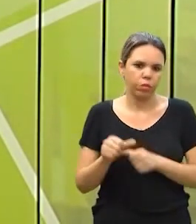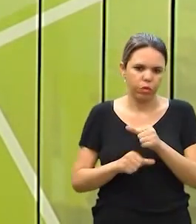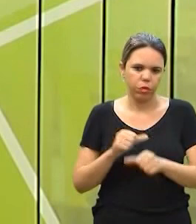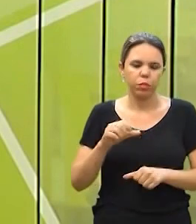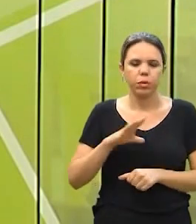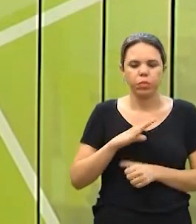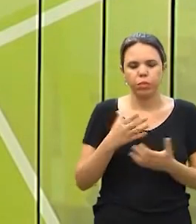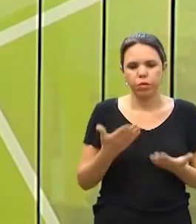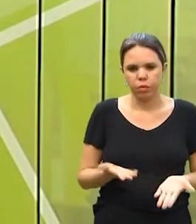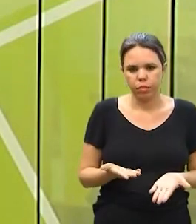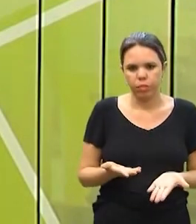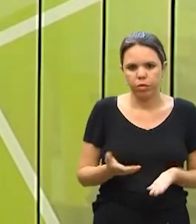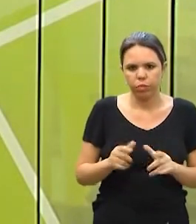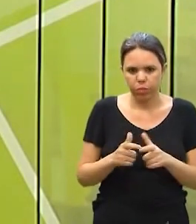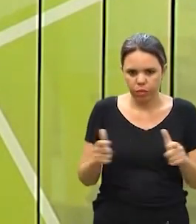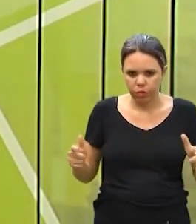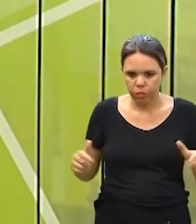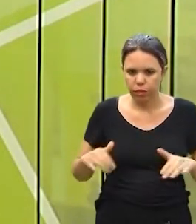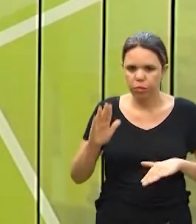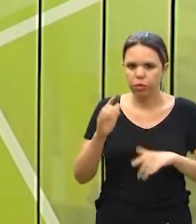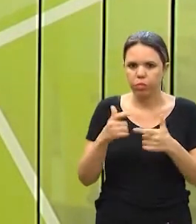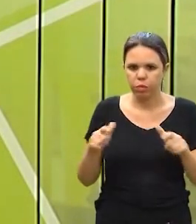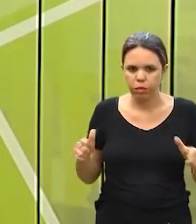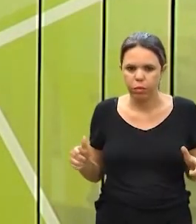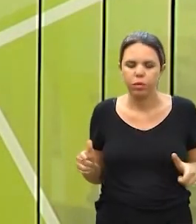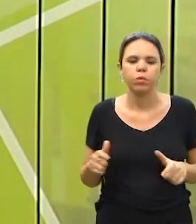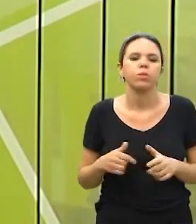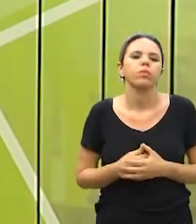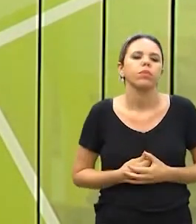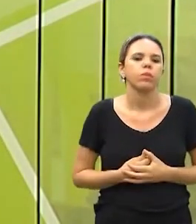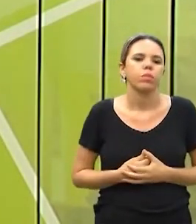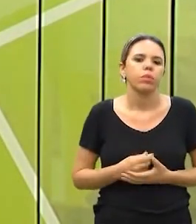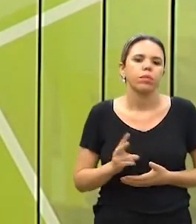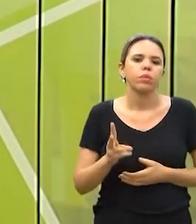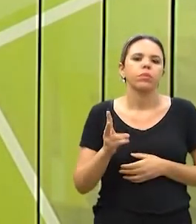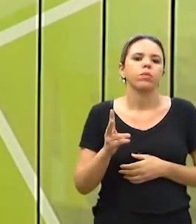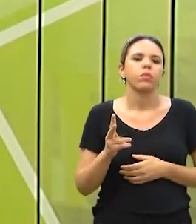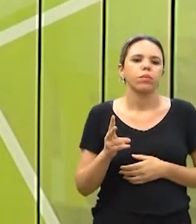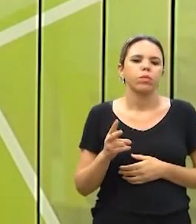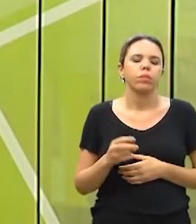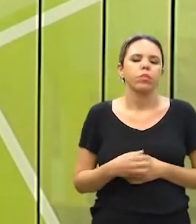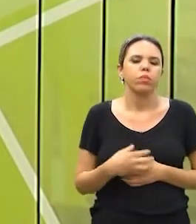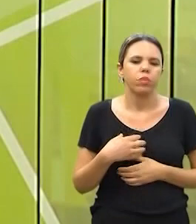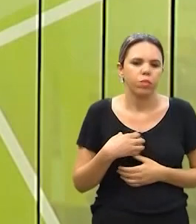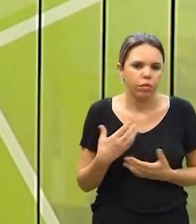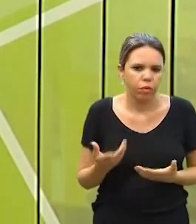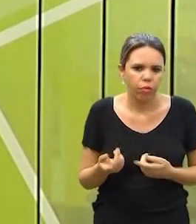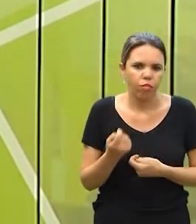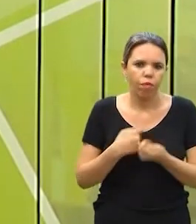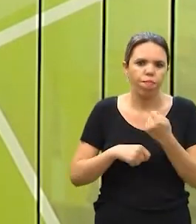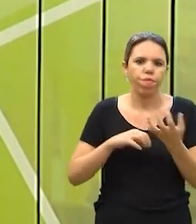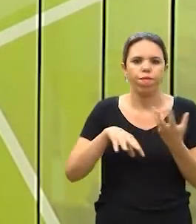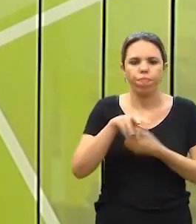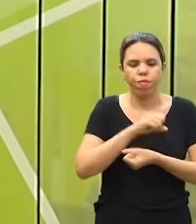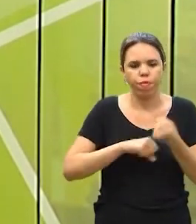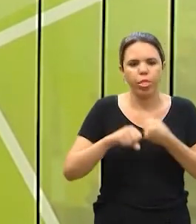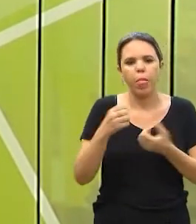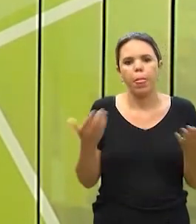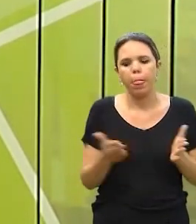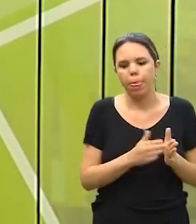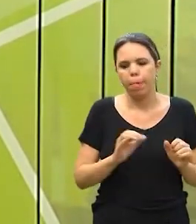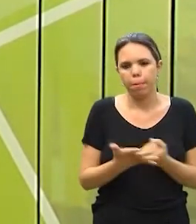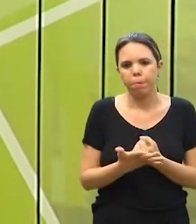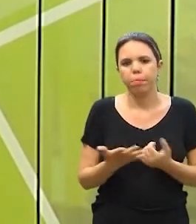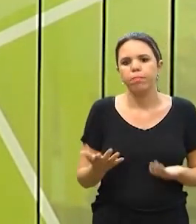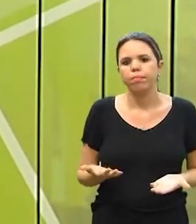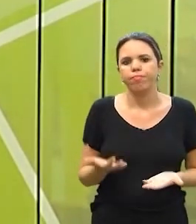tornar a nossa cidade, que cresce cada vez mais, mas que cresça mantendo o caráter ecológico, ainda mais agora na